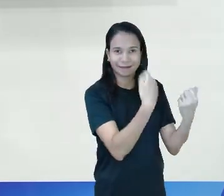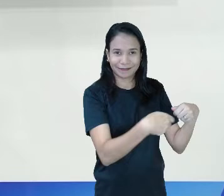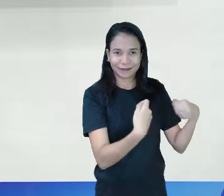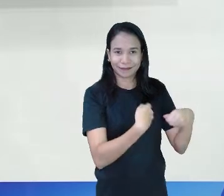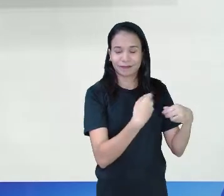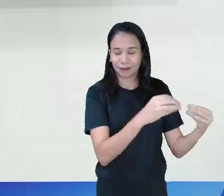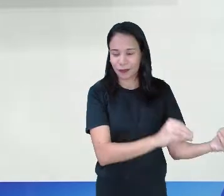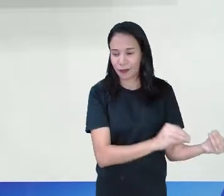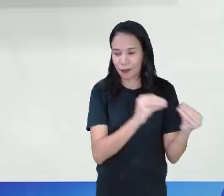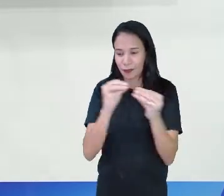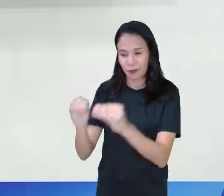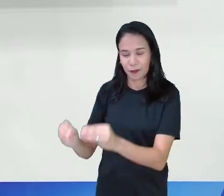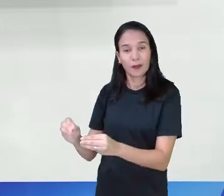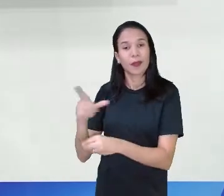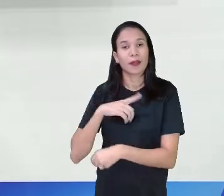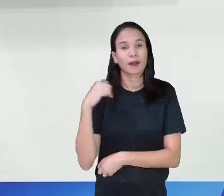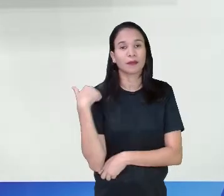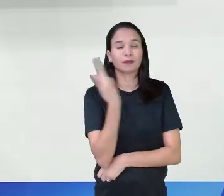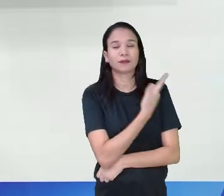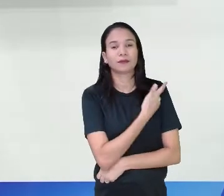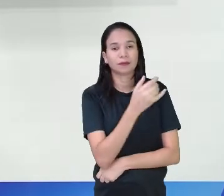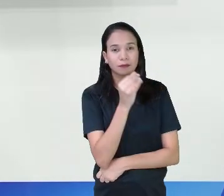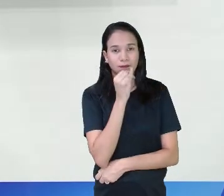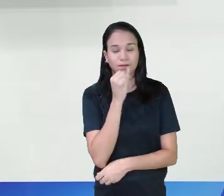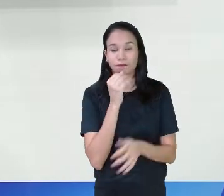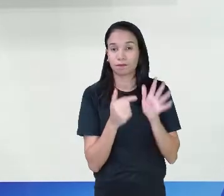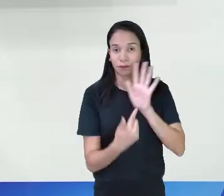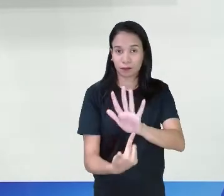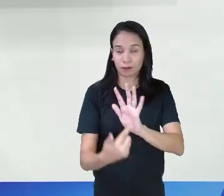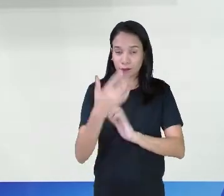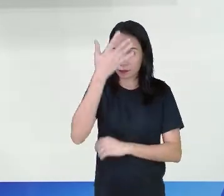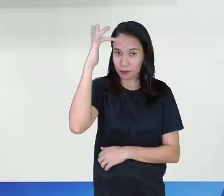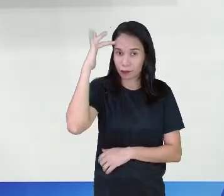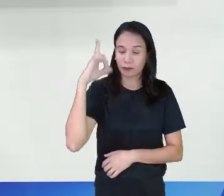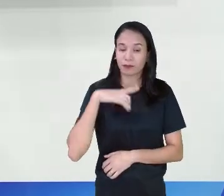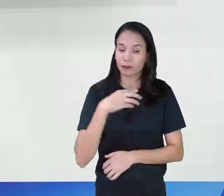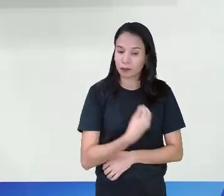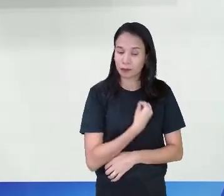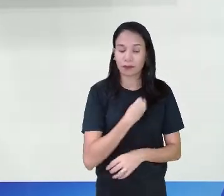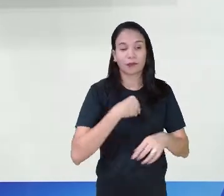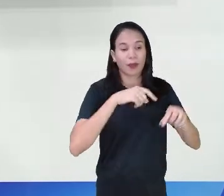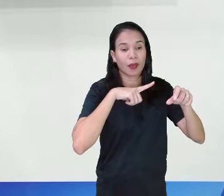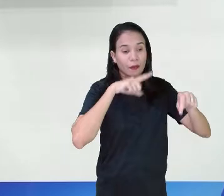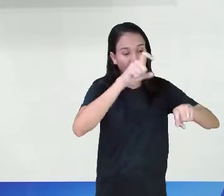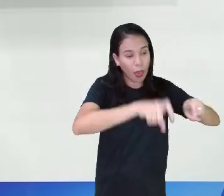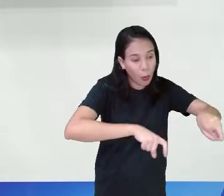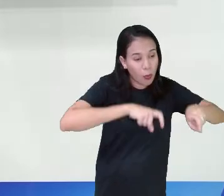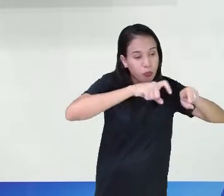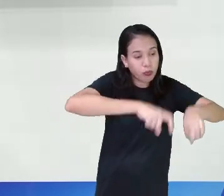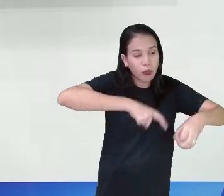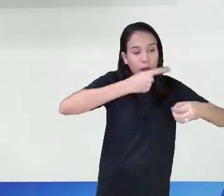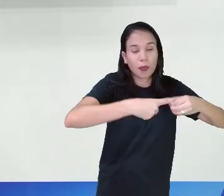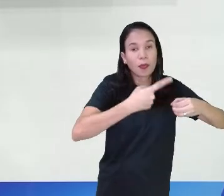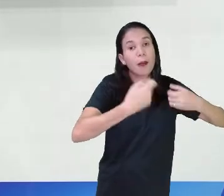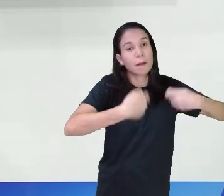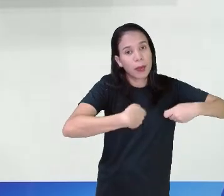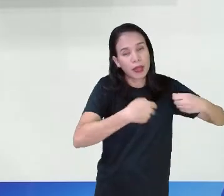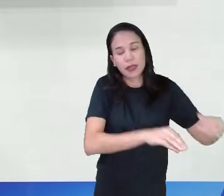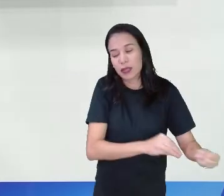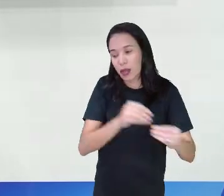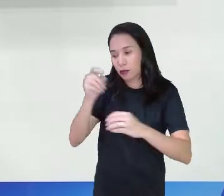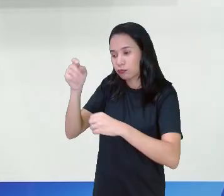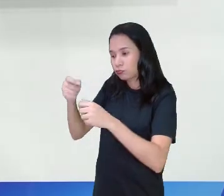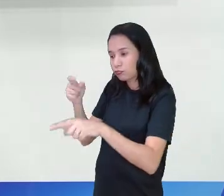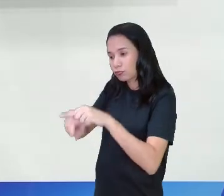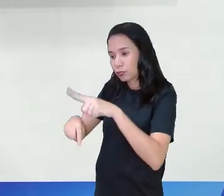vai ver daqui a pouco exemplos disso. E quem mora no campo também necessita de produtos que não são produzidos,